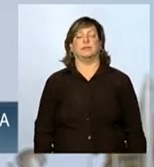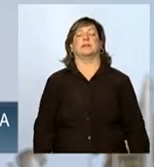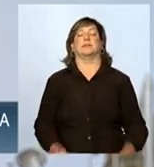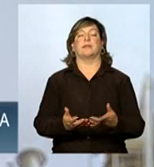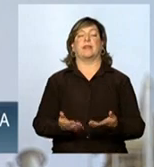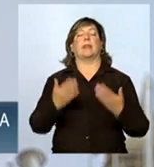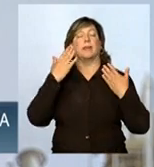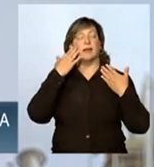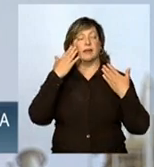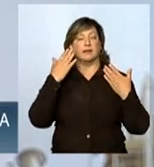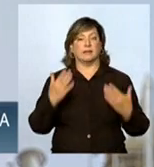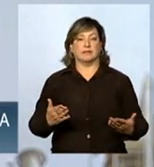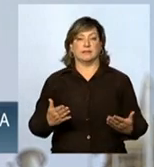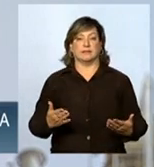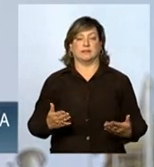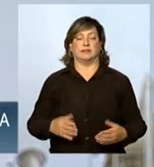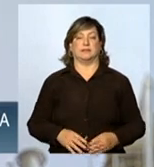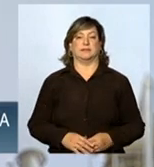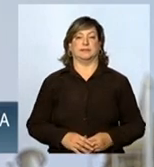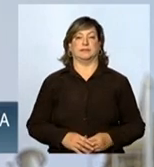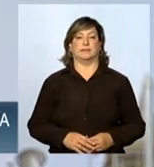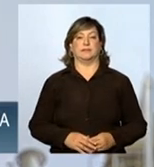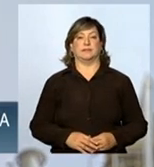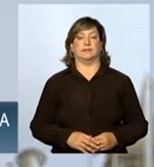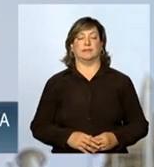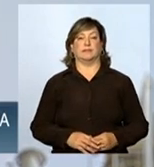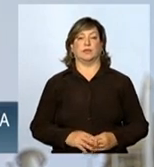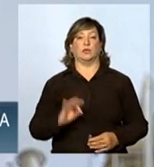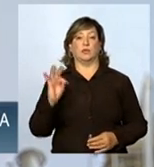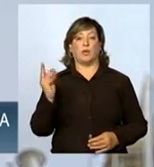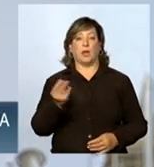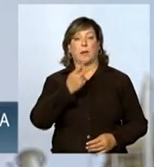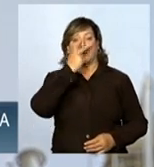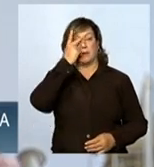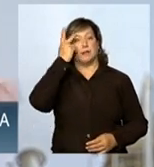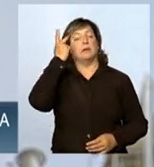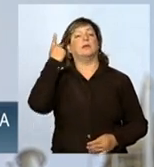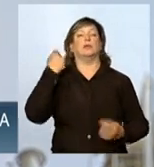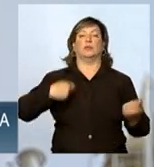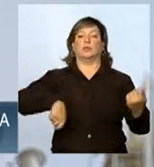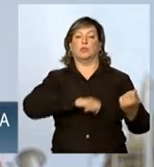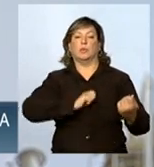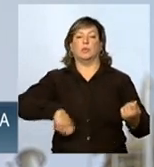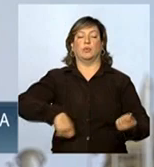Quero agradecer os músicos